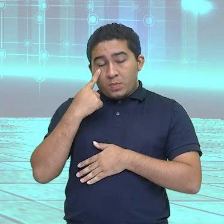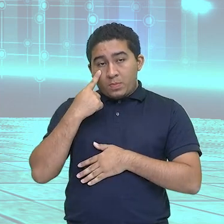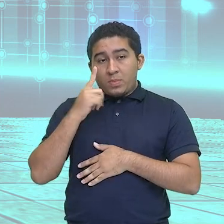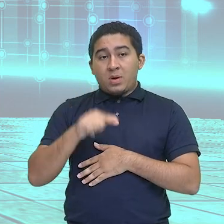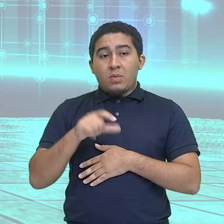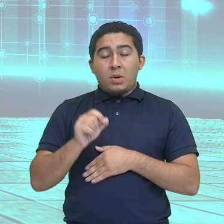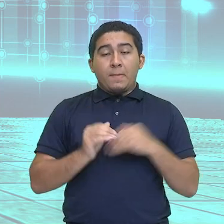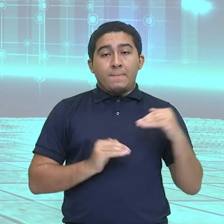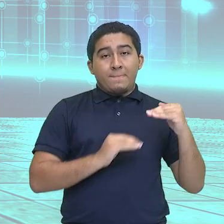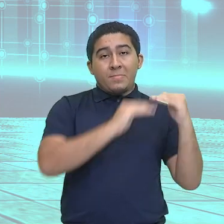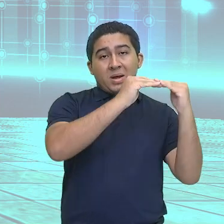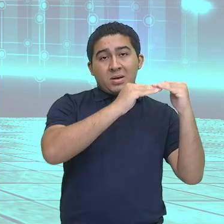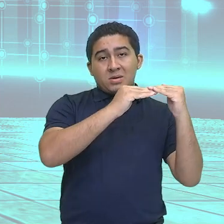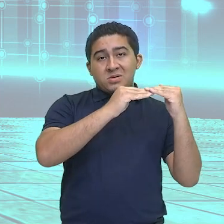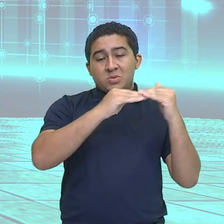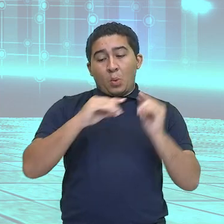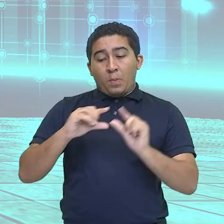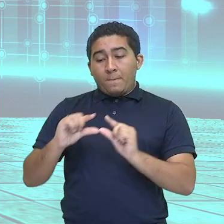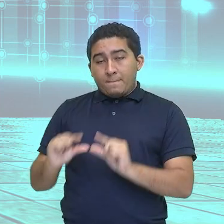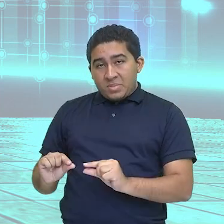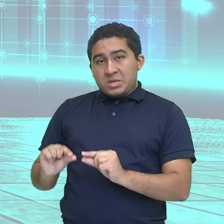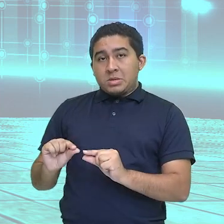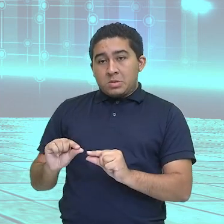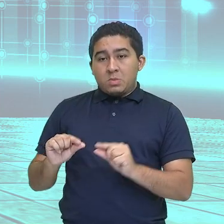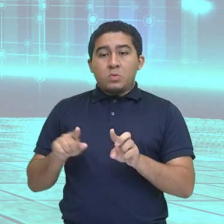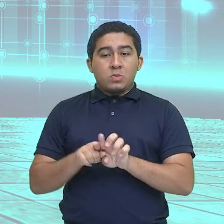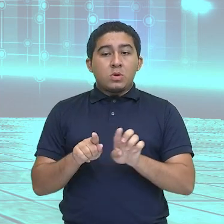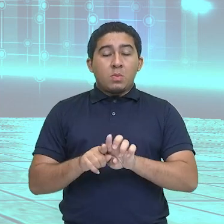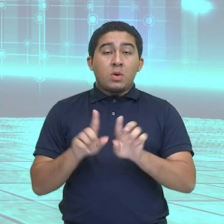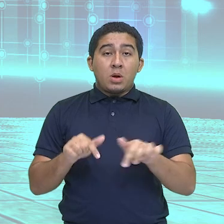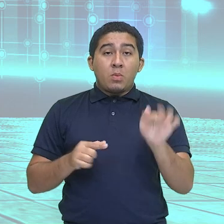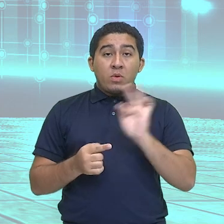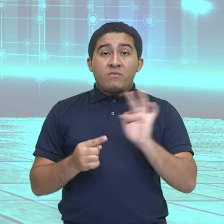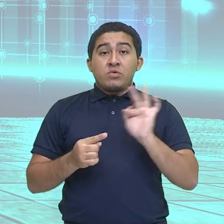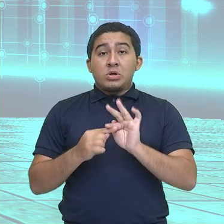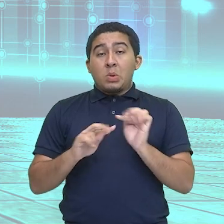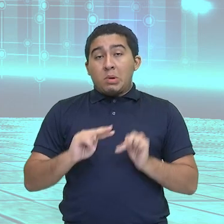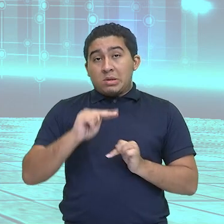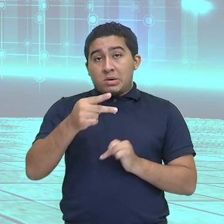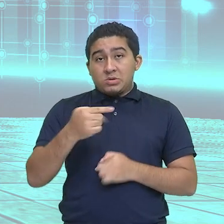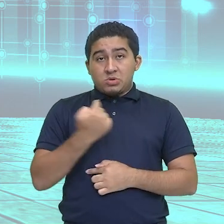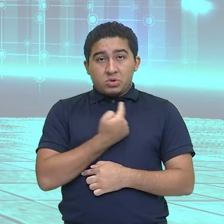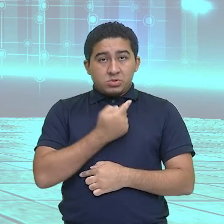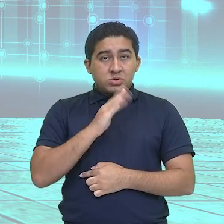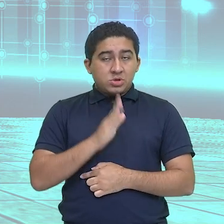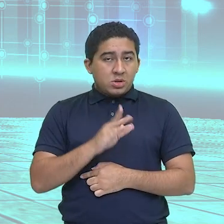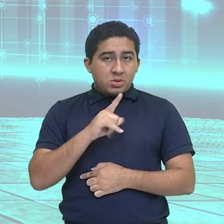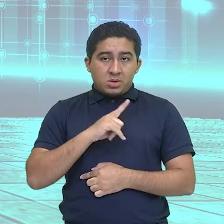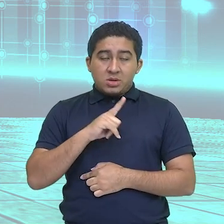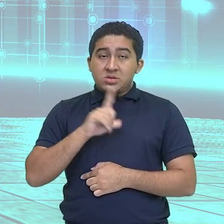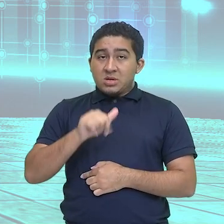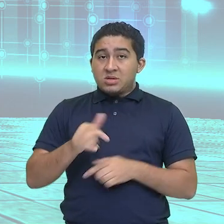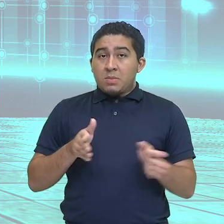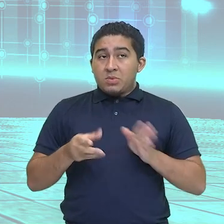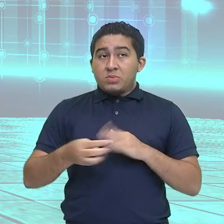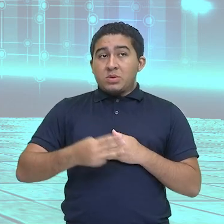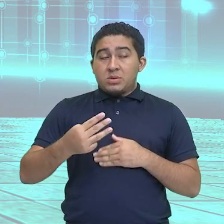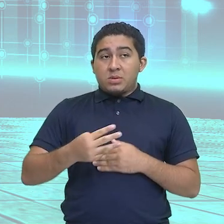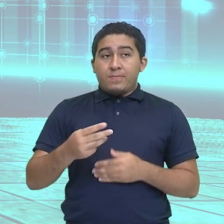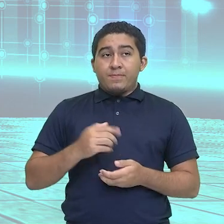de máximo, ponto de mínimo, né, de uma função quadrática, que nós estamos trabalhando aqui na unidade